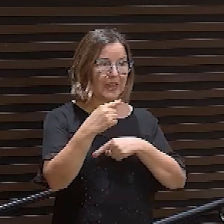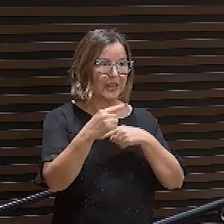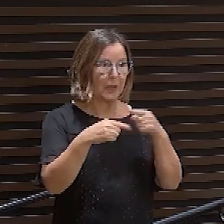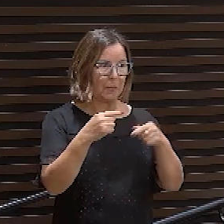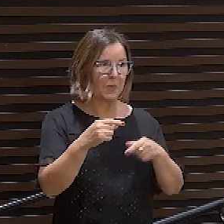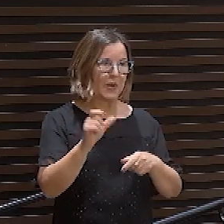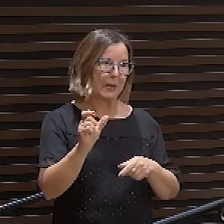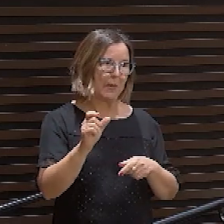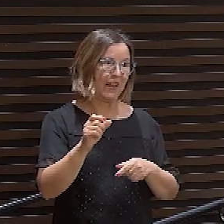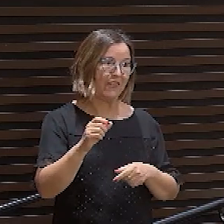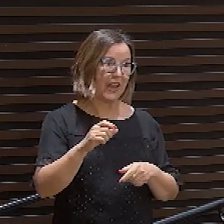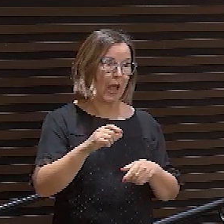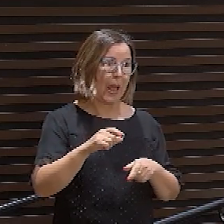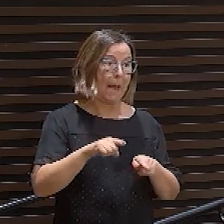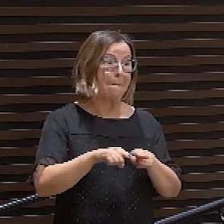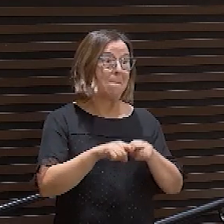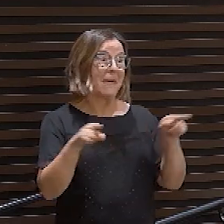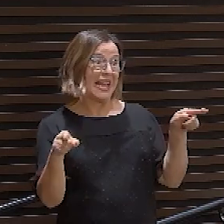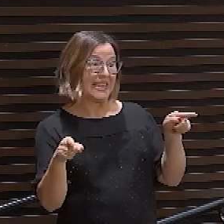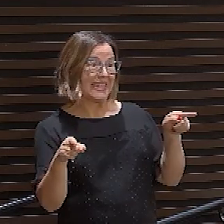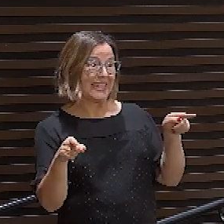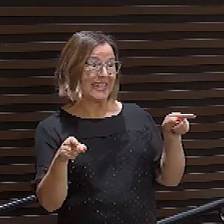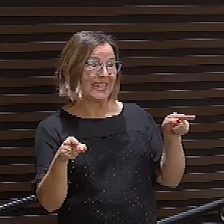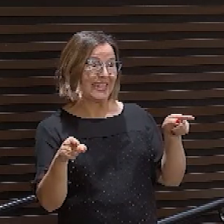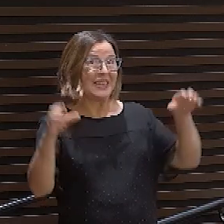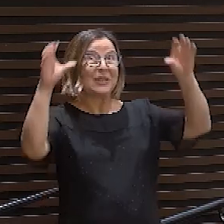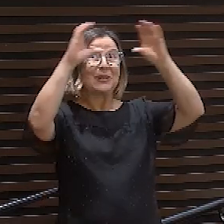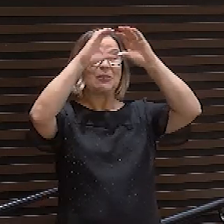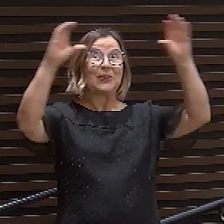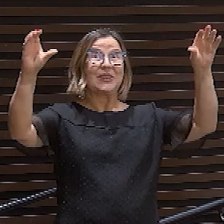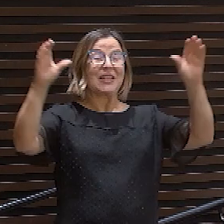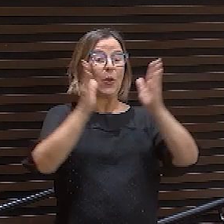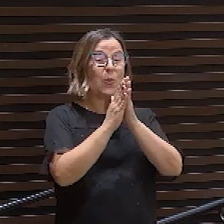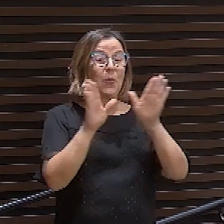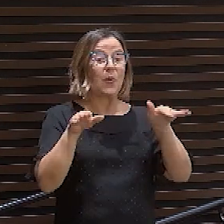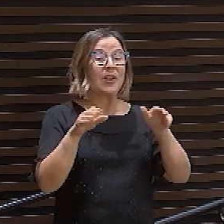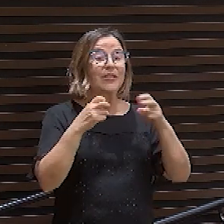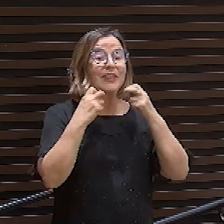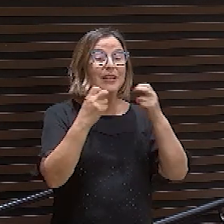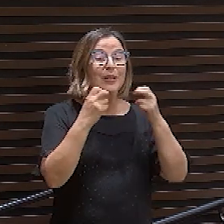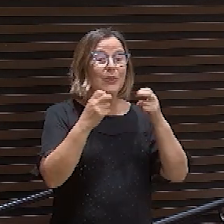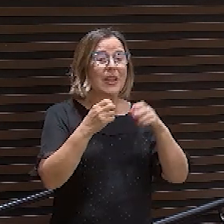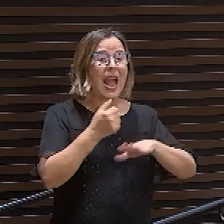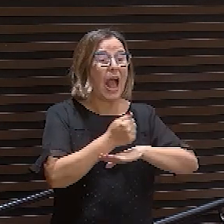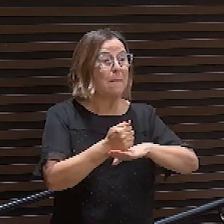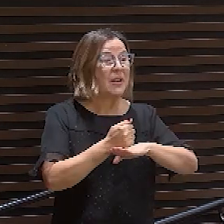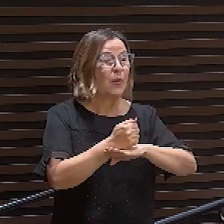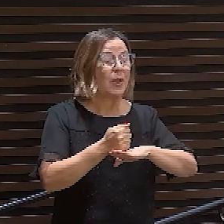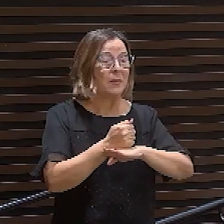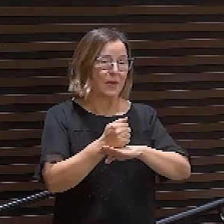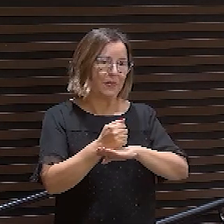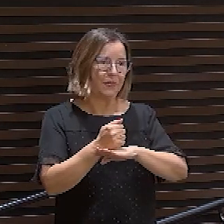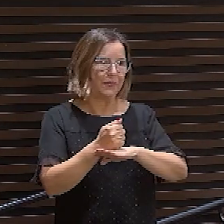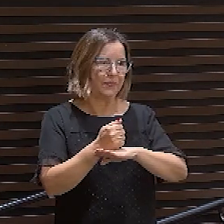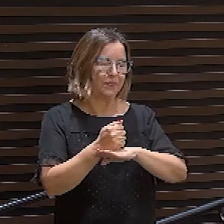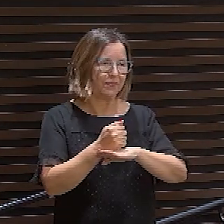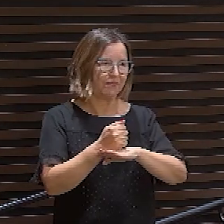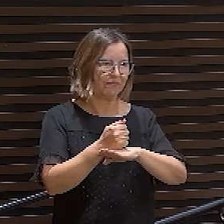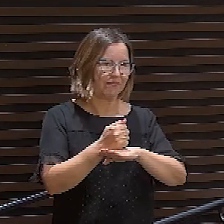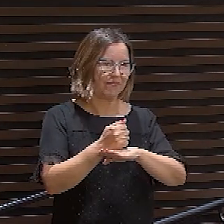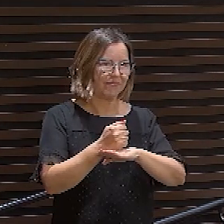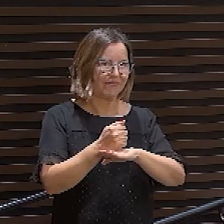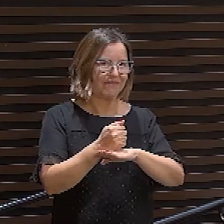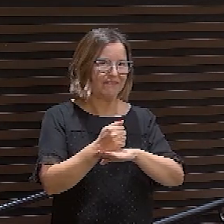Mas, do céu lhe bradou o anjo do Senhor: Abrão, Abrão. Abraão,